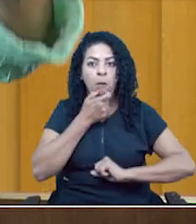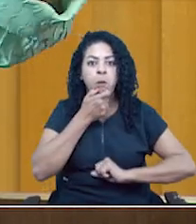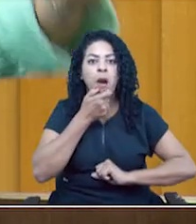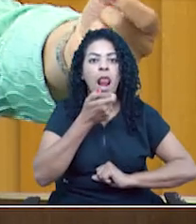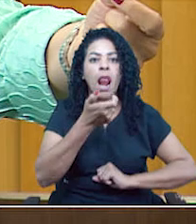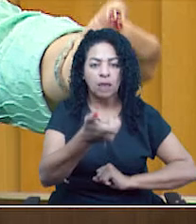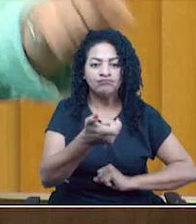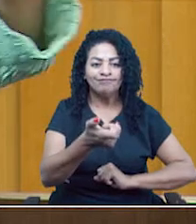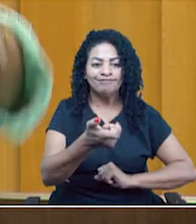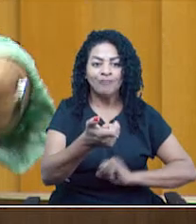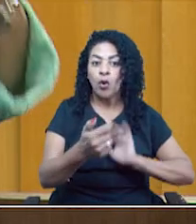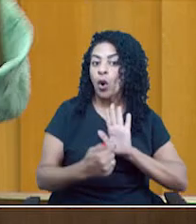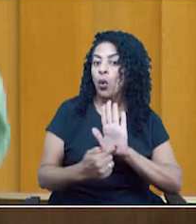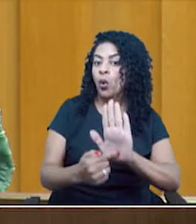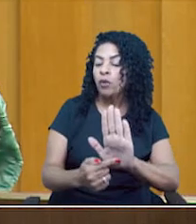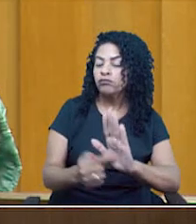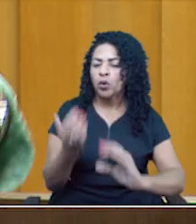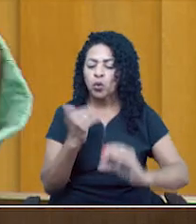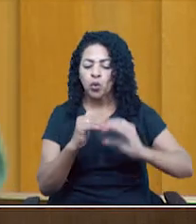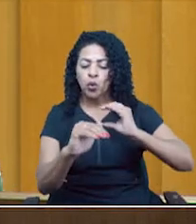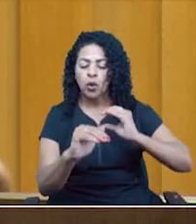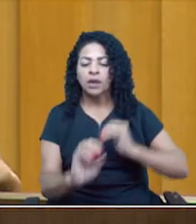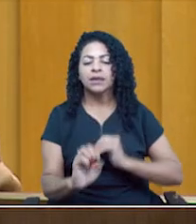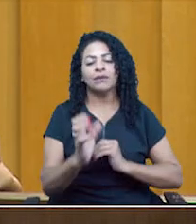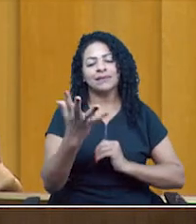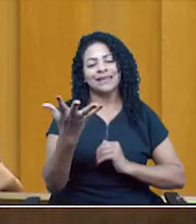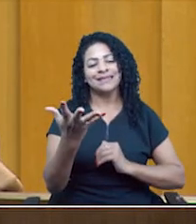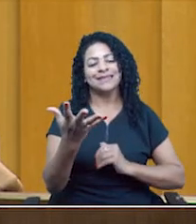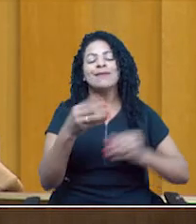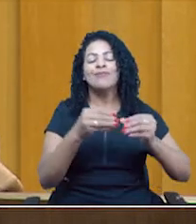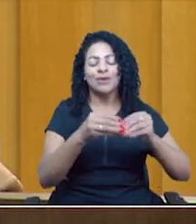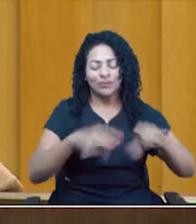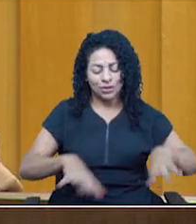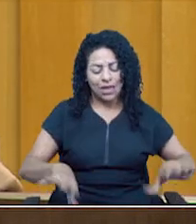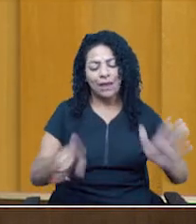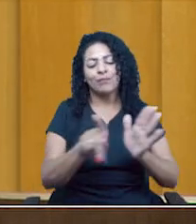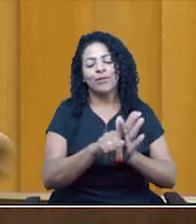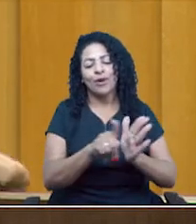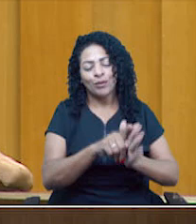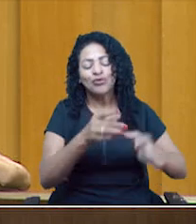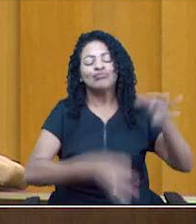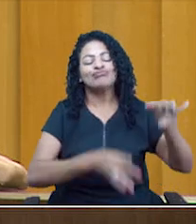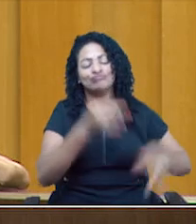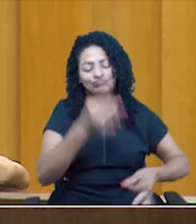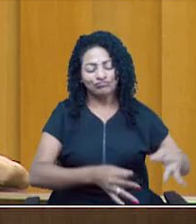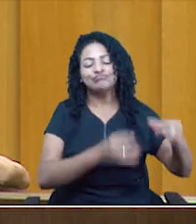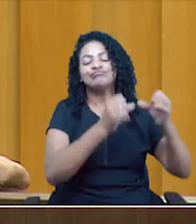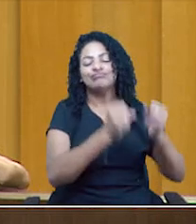ou exaltar ou macular a imagem de todo o Poder Judiciário. Isso sem sombra de